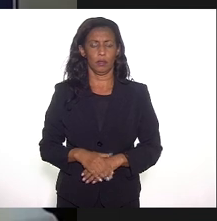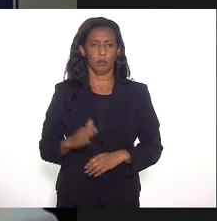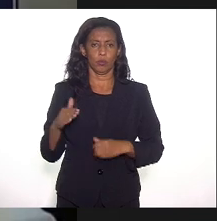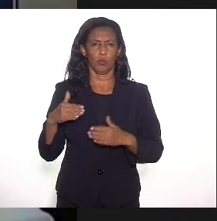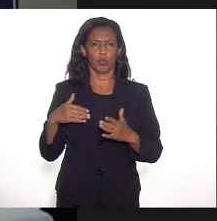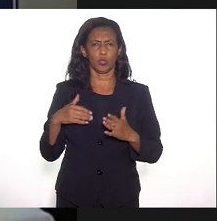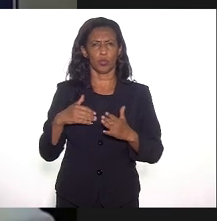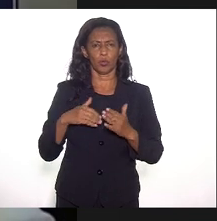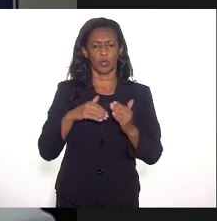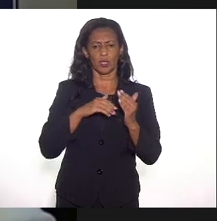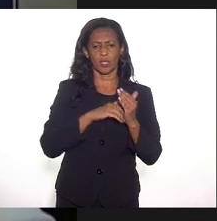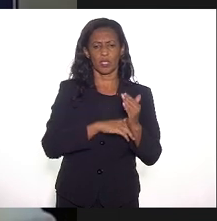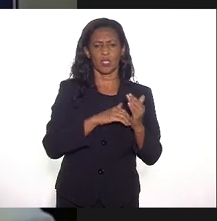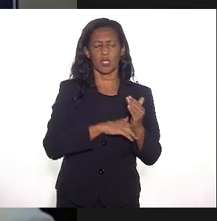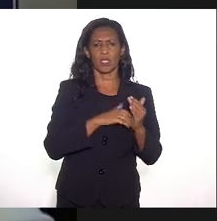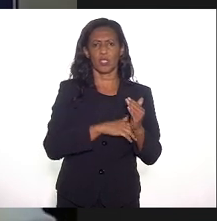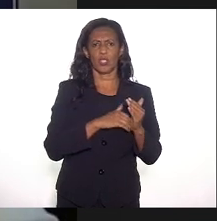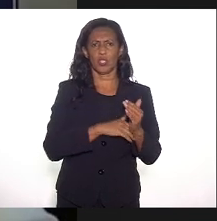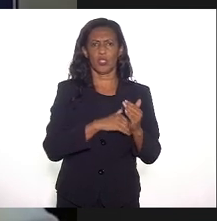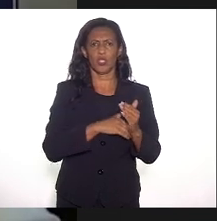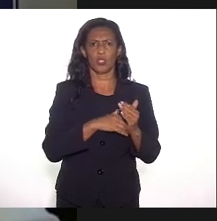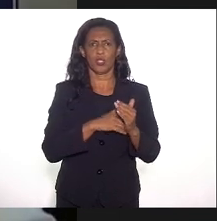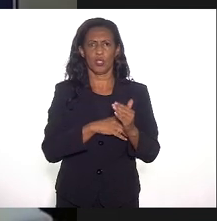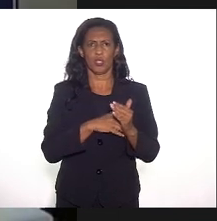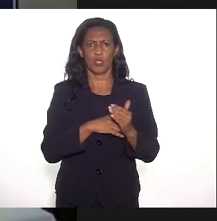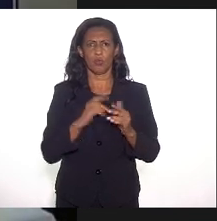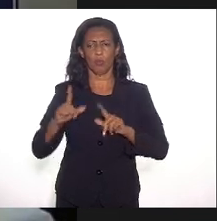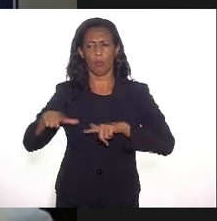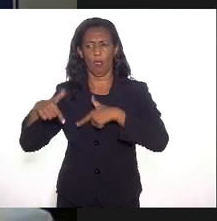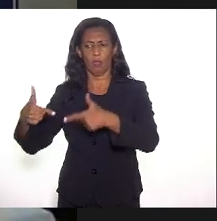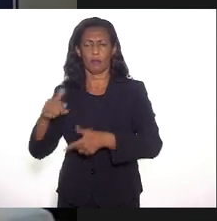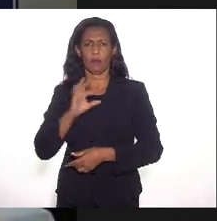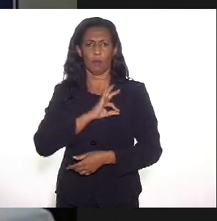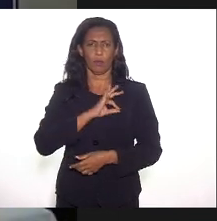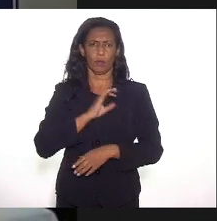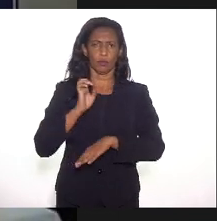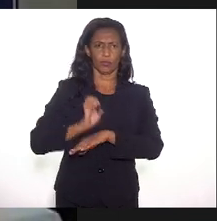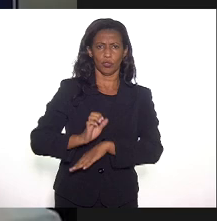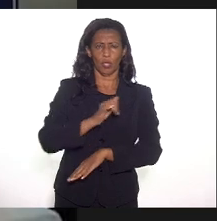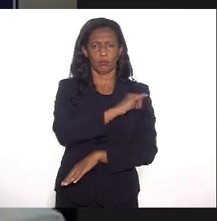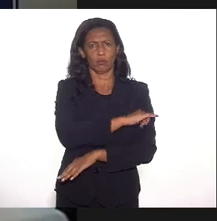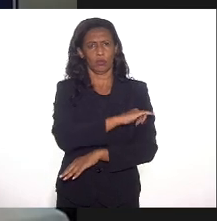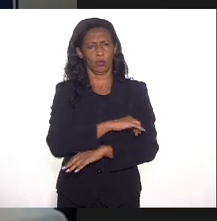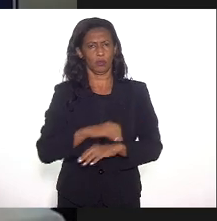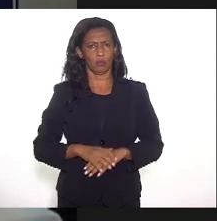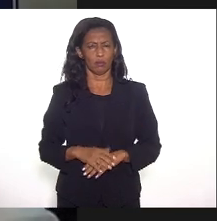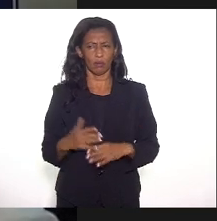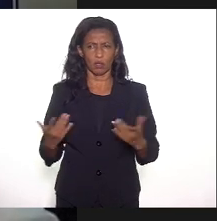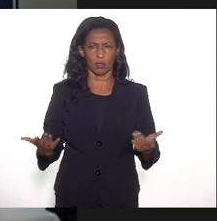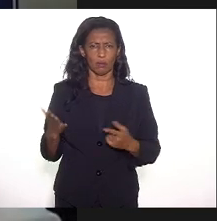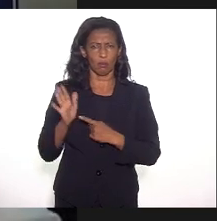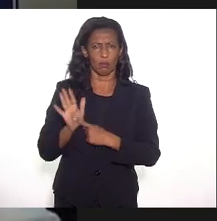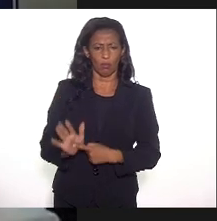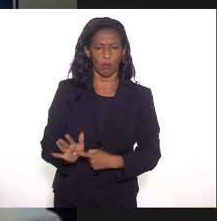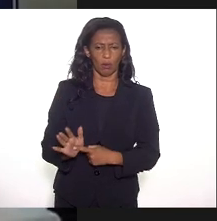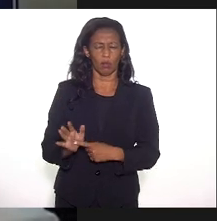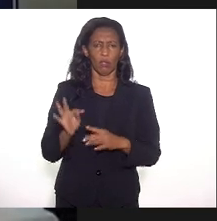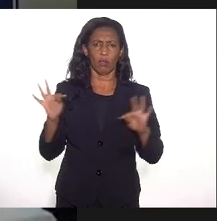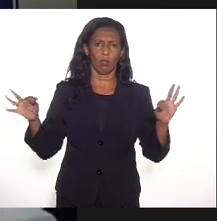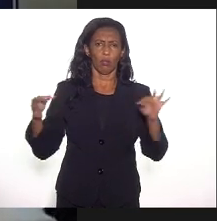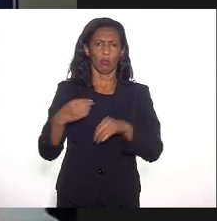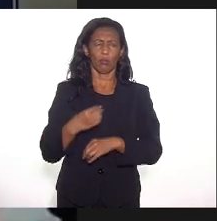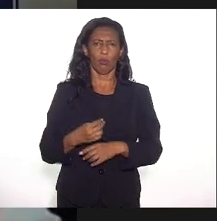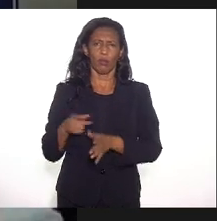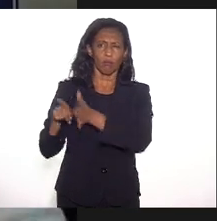sigilo sobre as operações policiais no Estado do Rio de Janeiro. Isso que representa, então, que toda